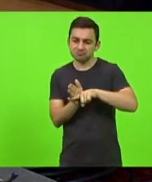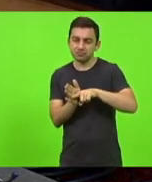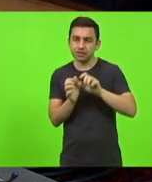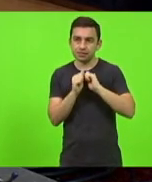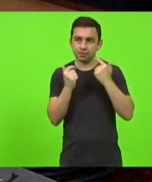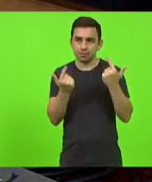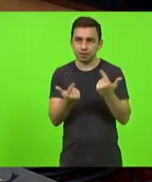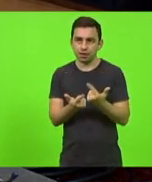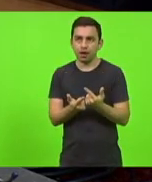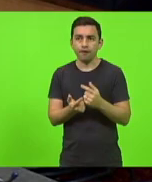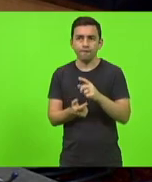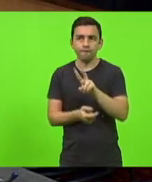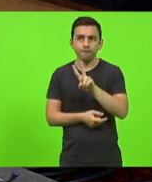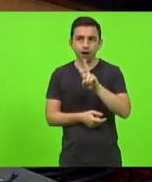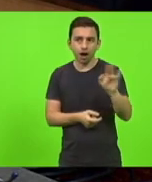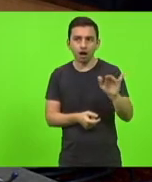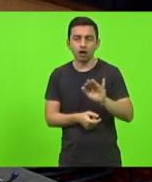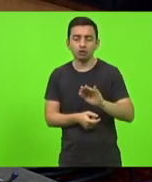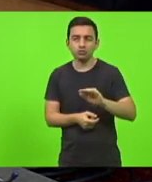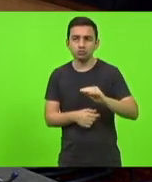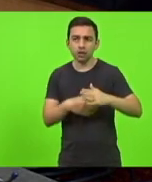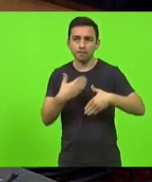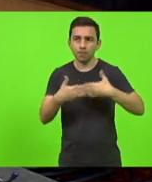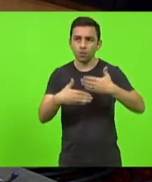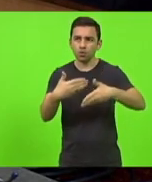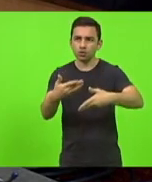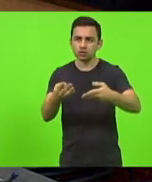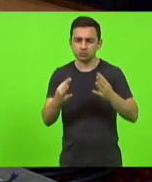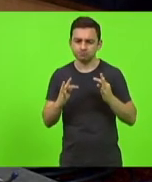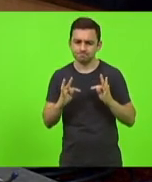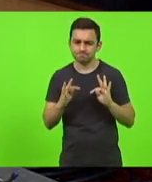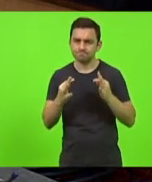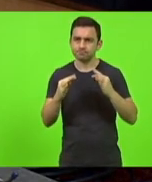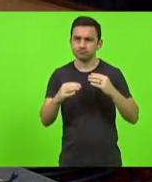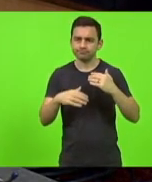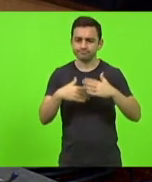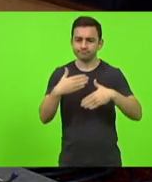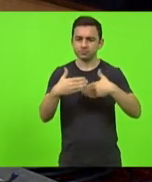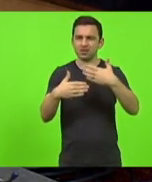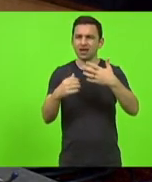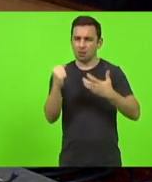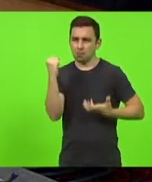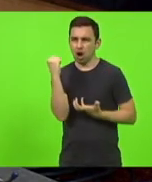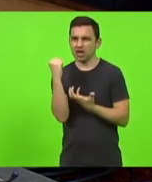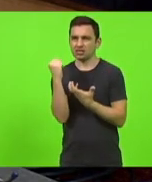trazer modernidade, que vai ao encontro da desburocratização